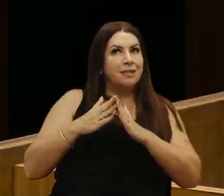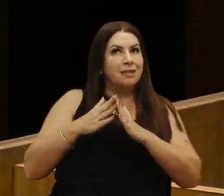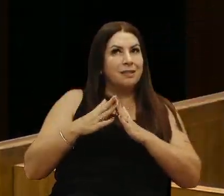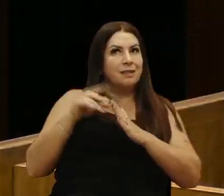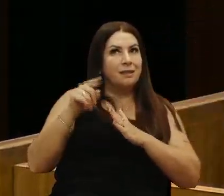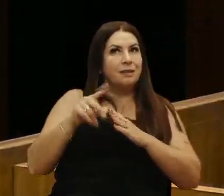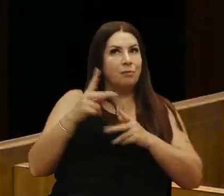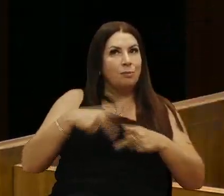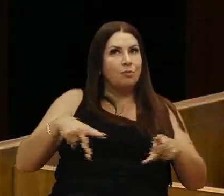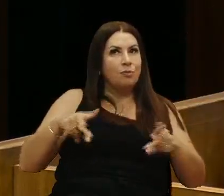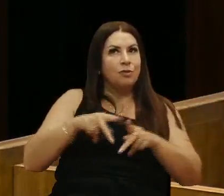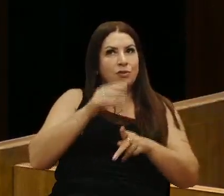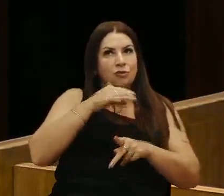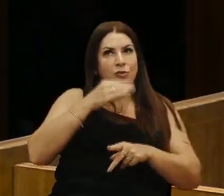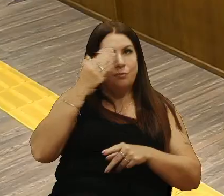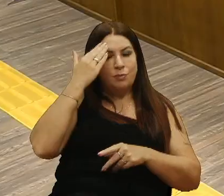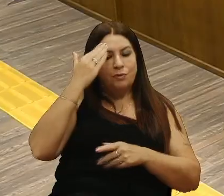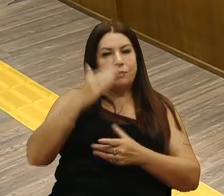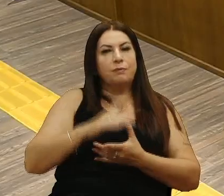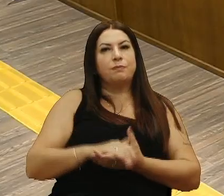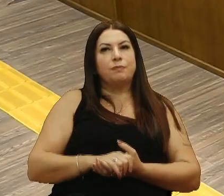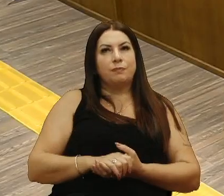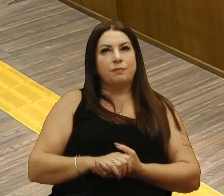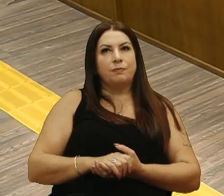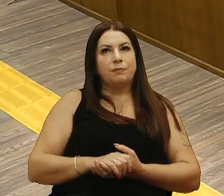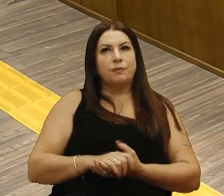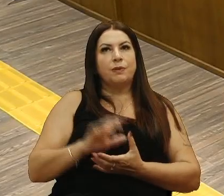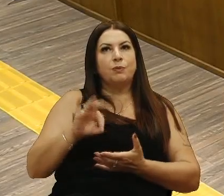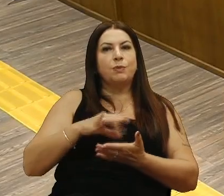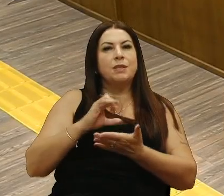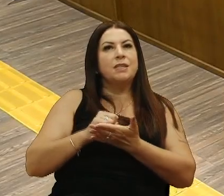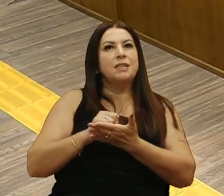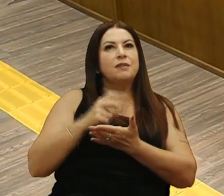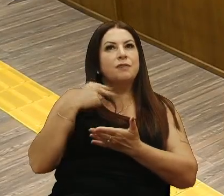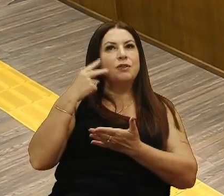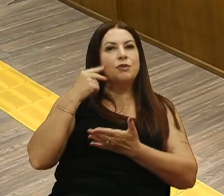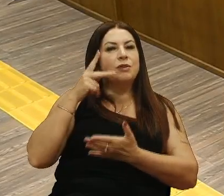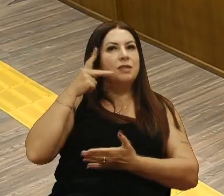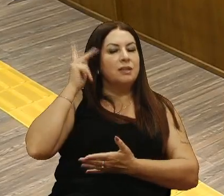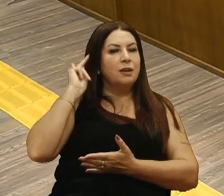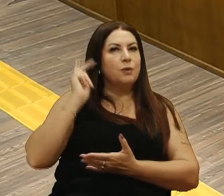vez, a população caxiense. Muito obrigado. Próximo inscrito em discussão, vereador Iago Morandi.